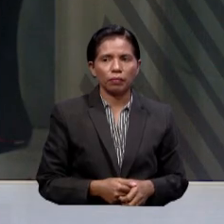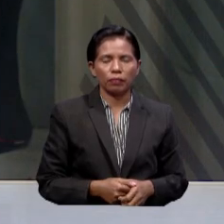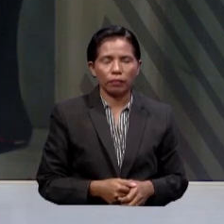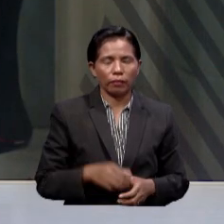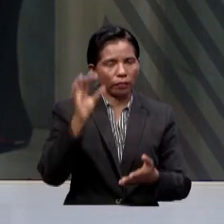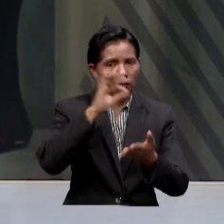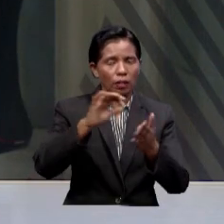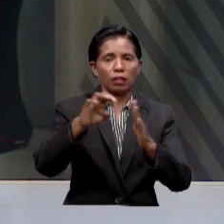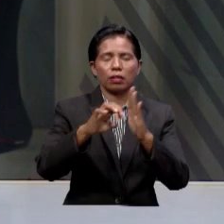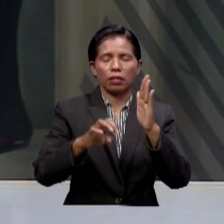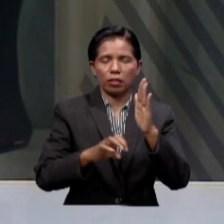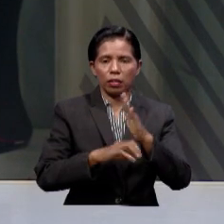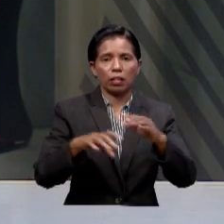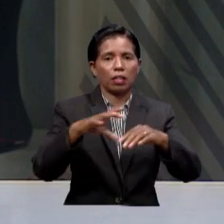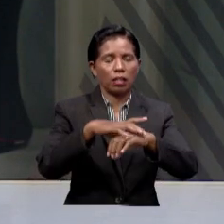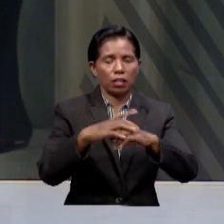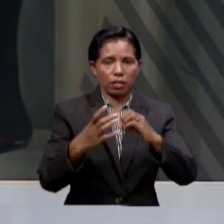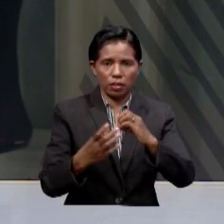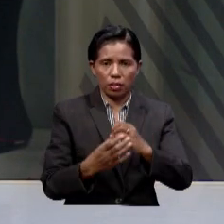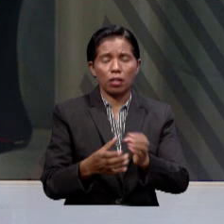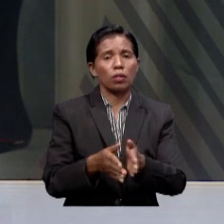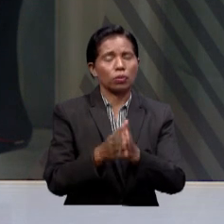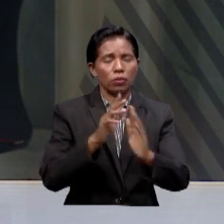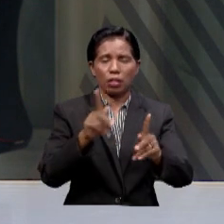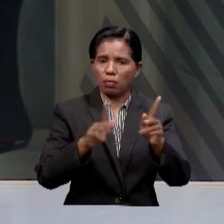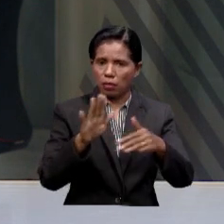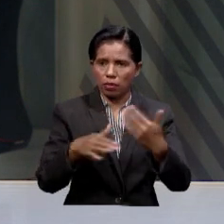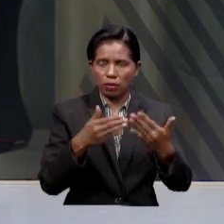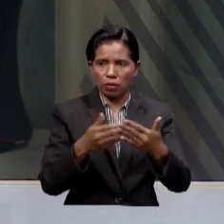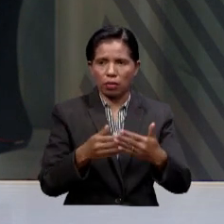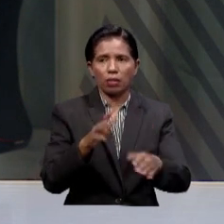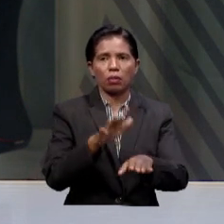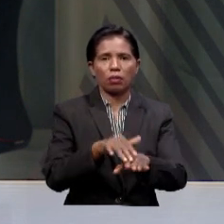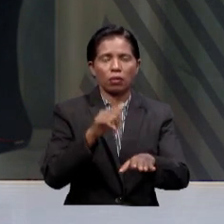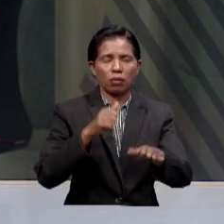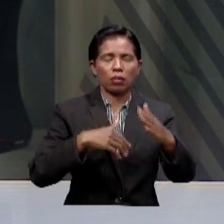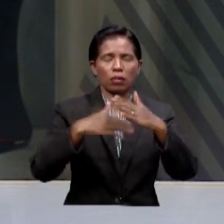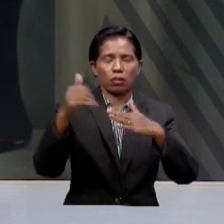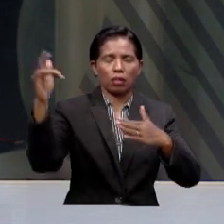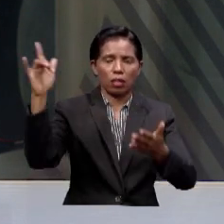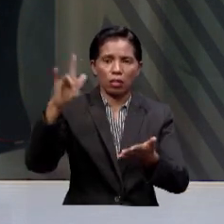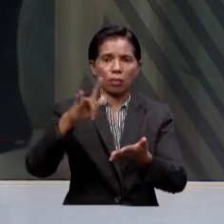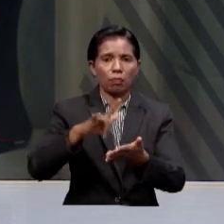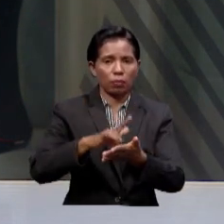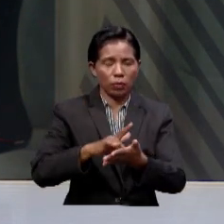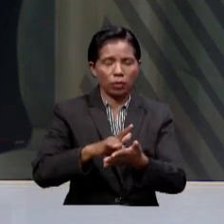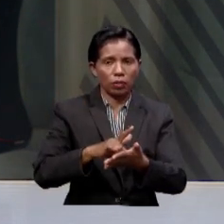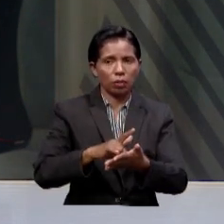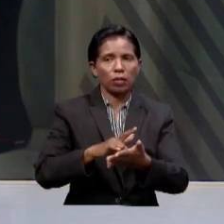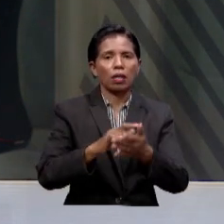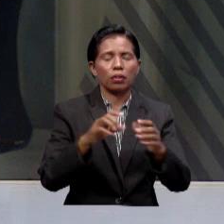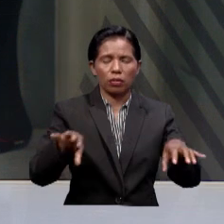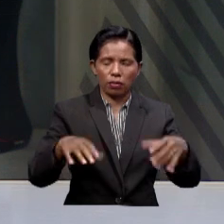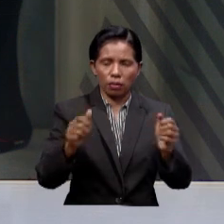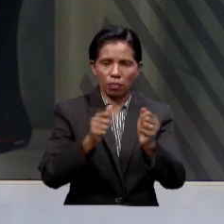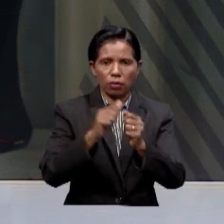Secretário Estado Terras no propriedade Husu Comunidade, afetado pela construção do aeroporto Nicolau Lobato, ato coopera